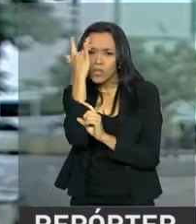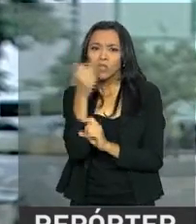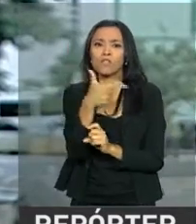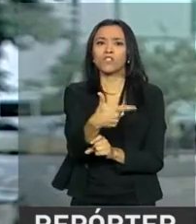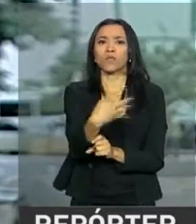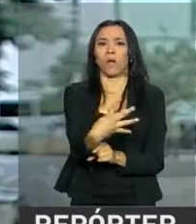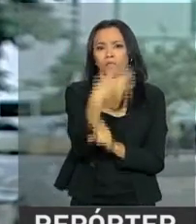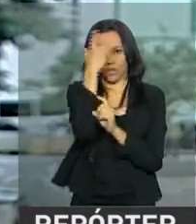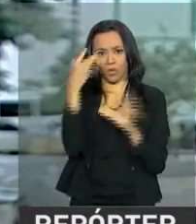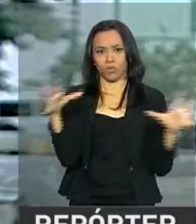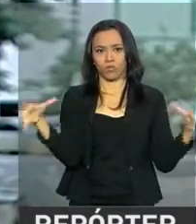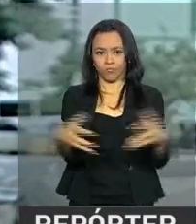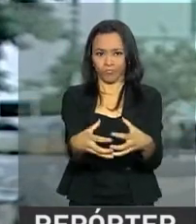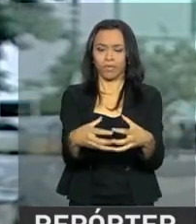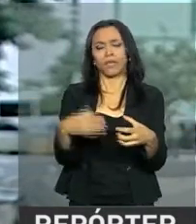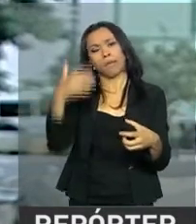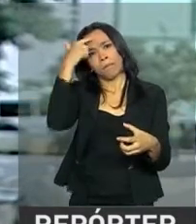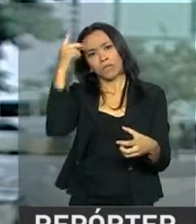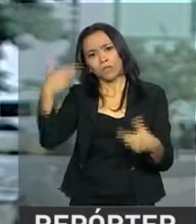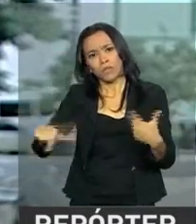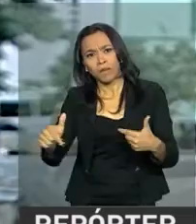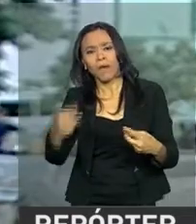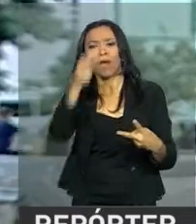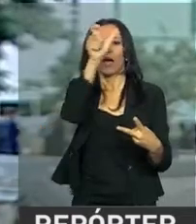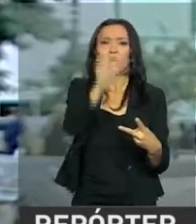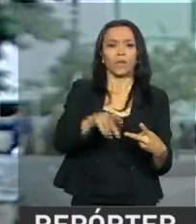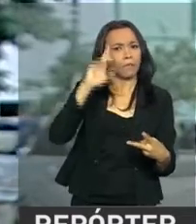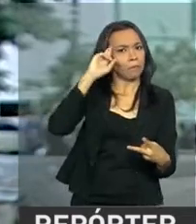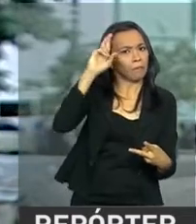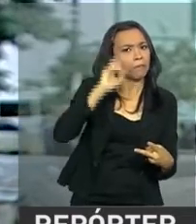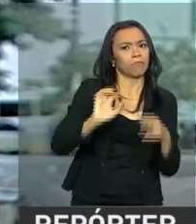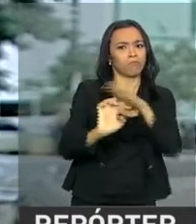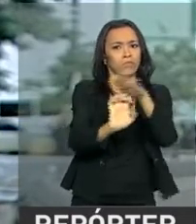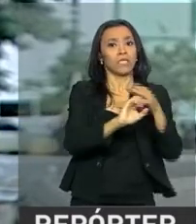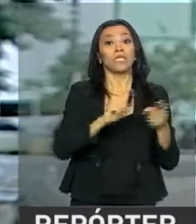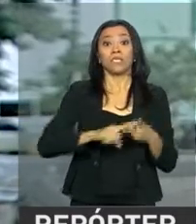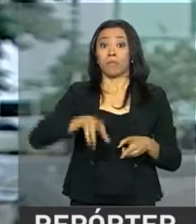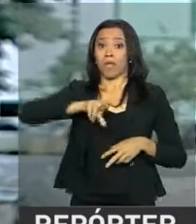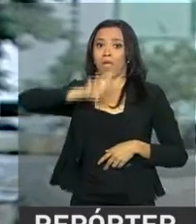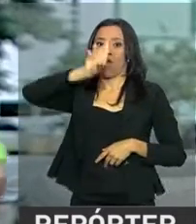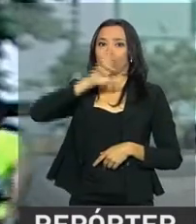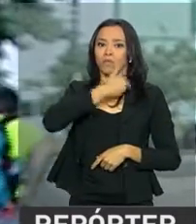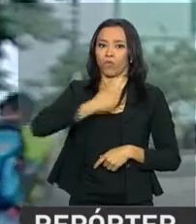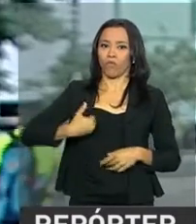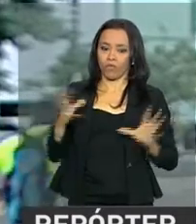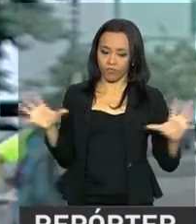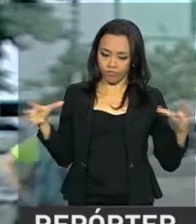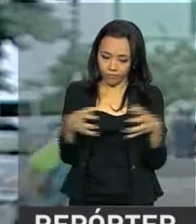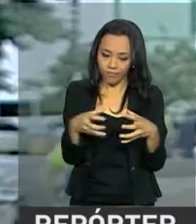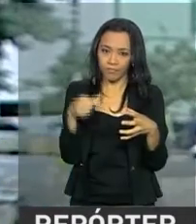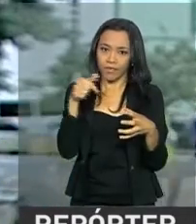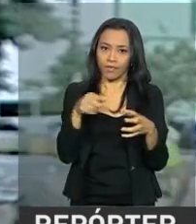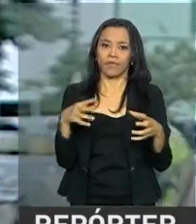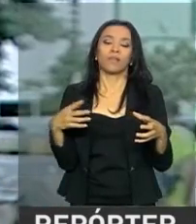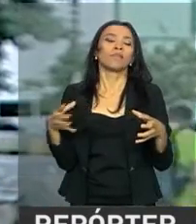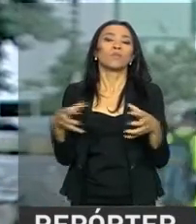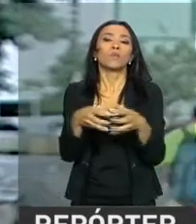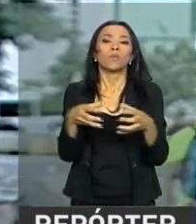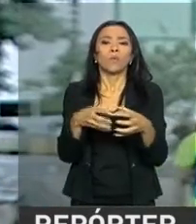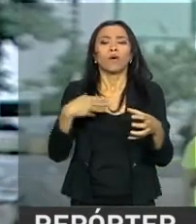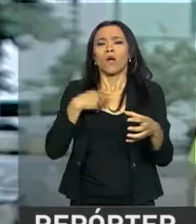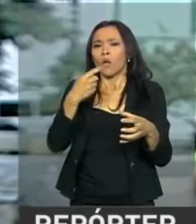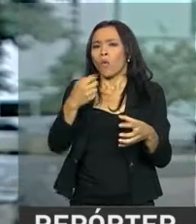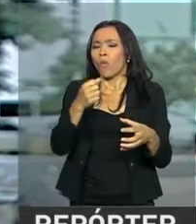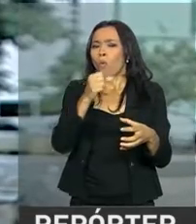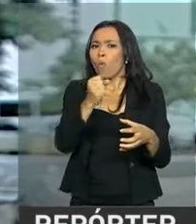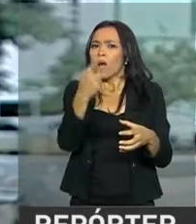participantes, entre trabalhadores, empregadores e representantes do governo. Em 2016, foram destinados quase